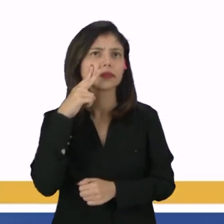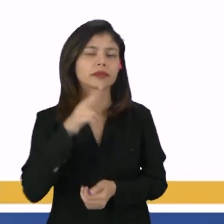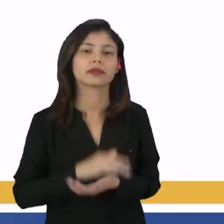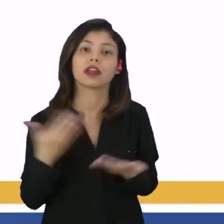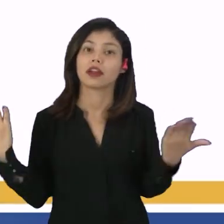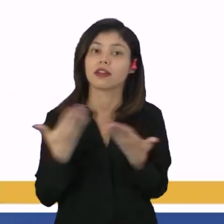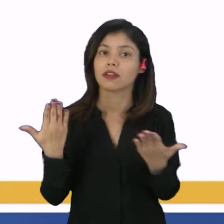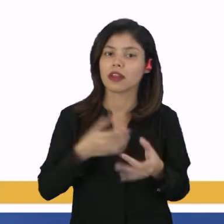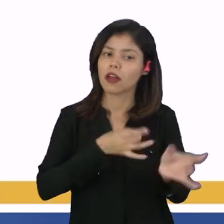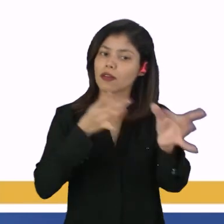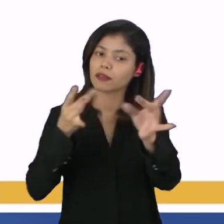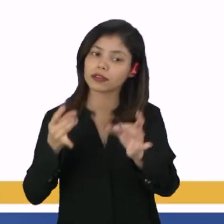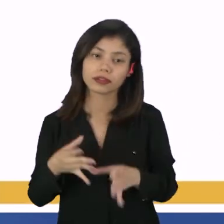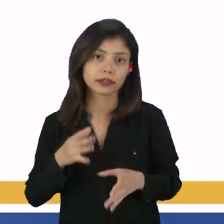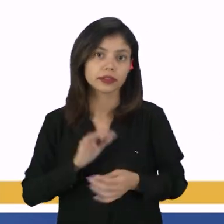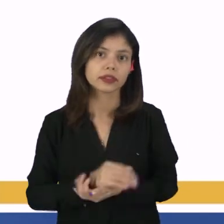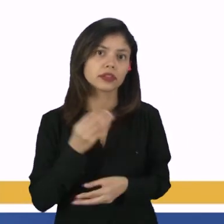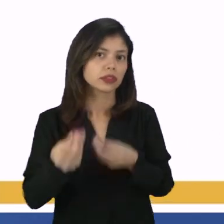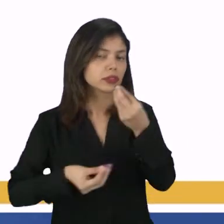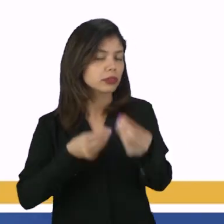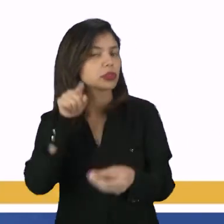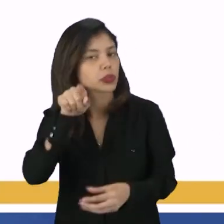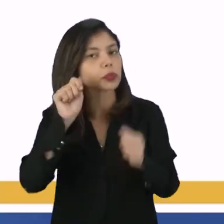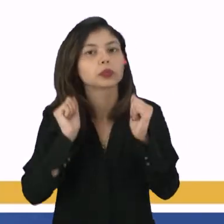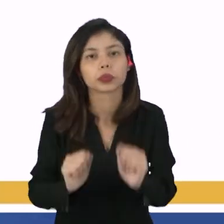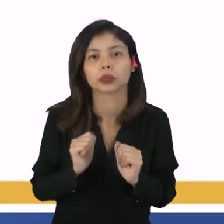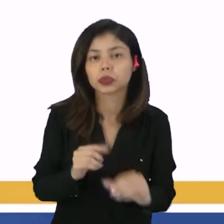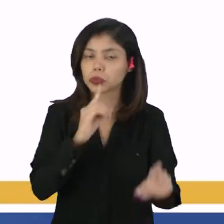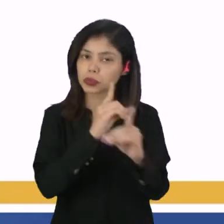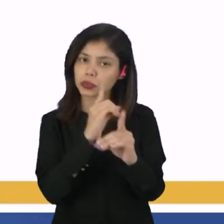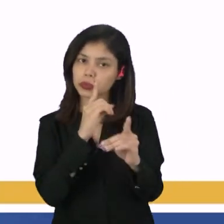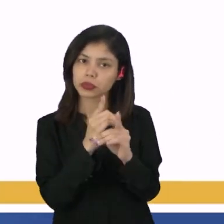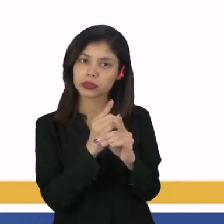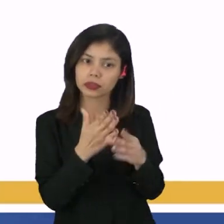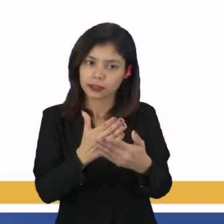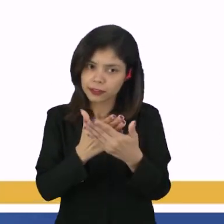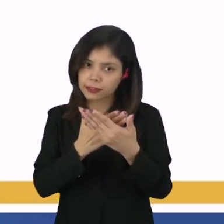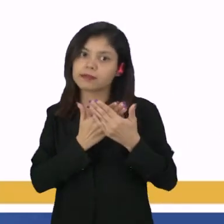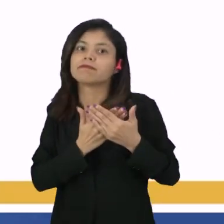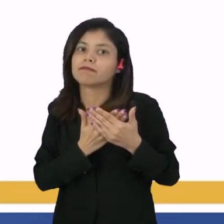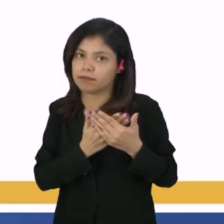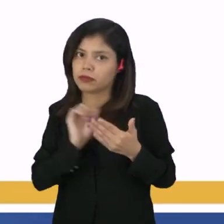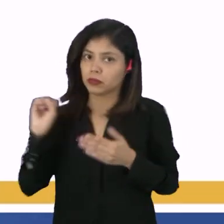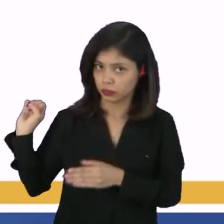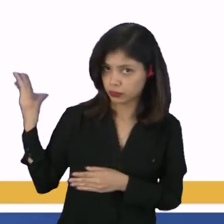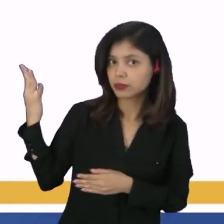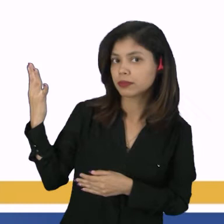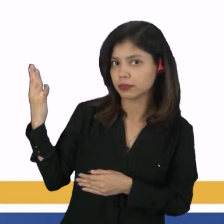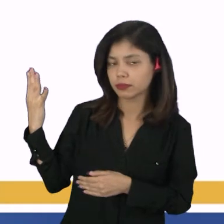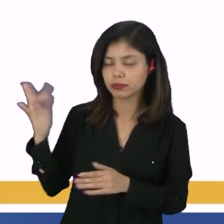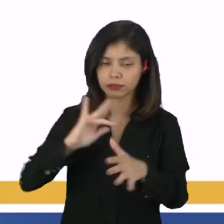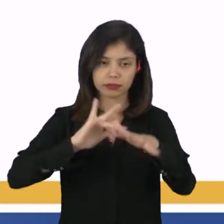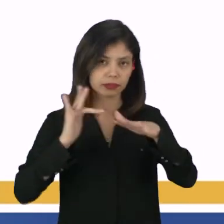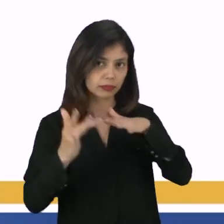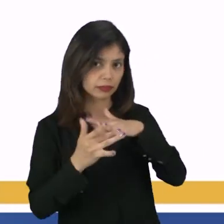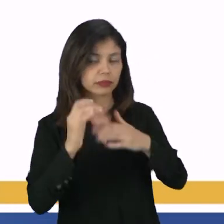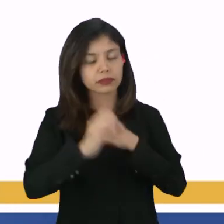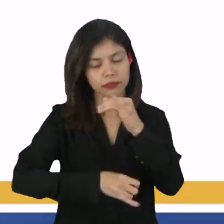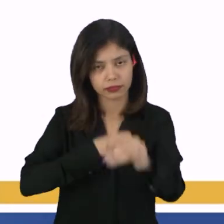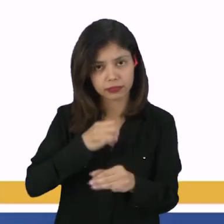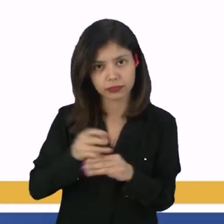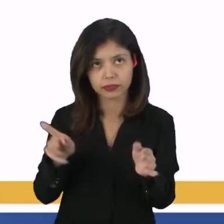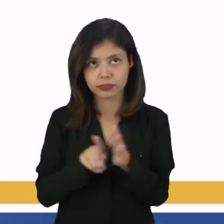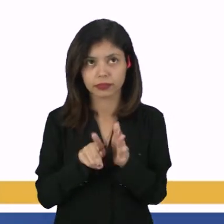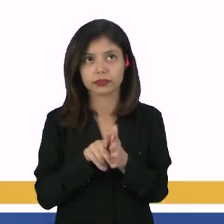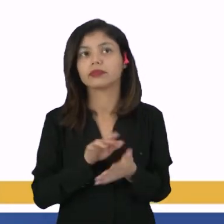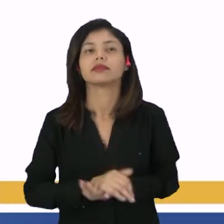aí agora a gente vai dar algumas dicas de como que vocês podem identificar e se resguardar quando isso acontecer nas redes sociais, na internet em